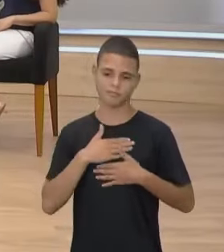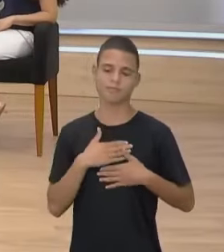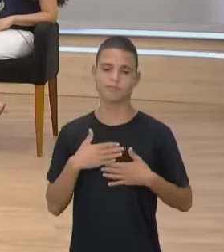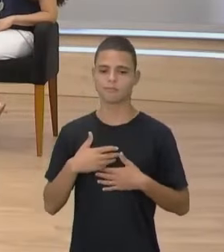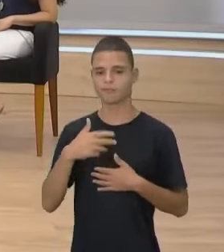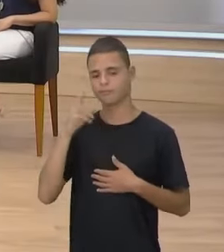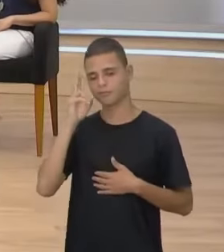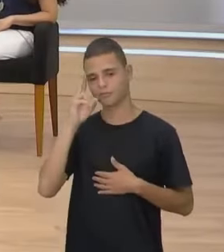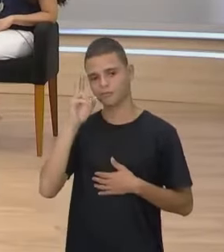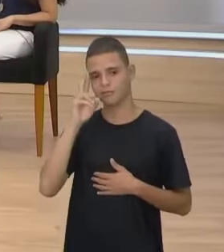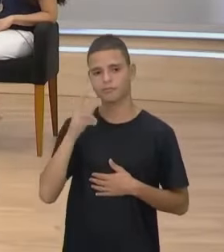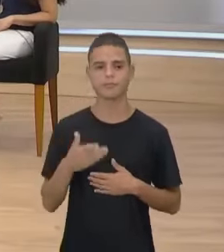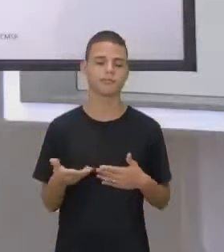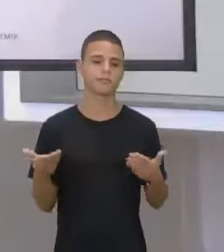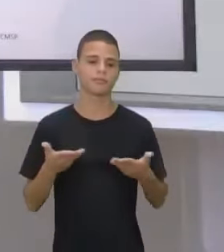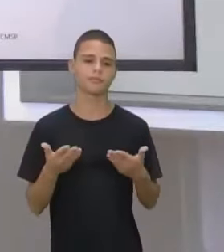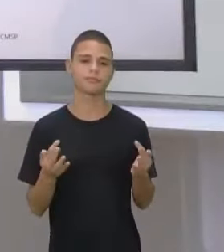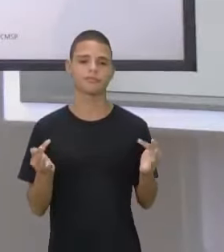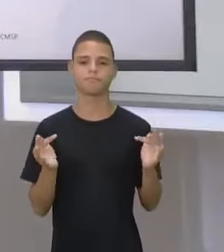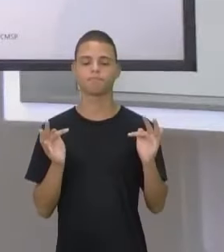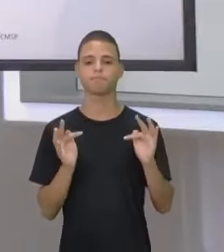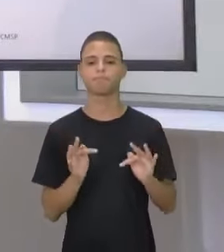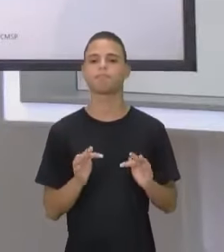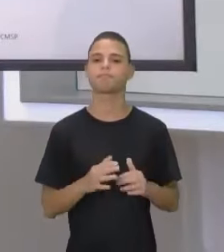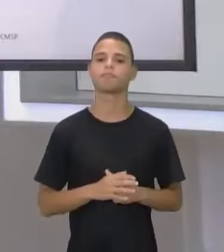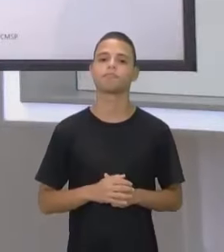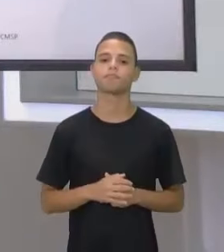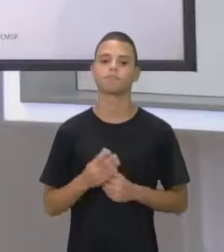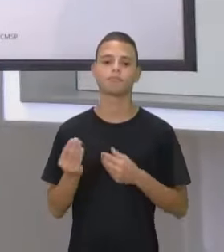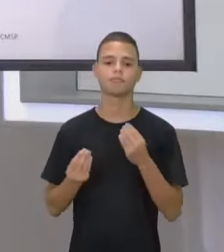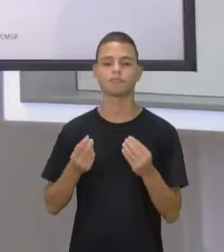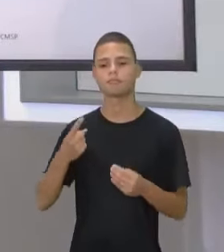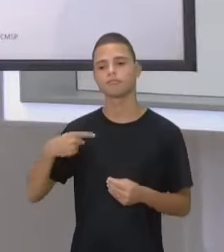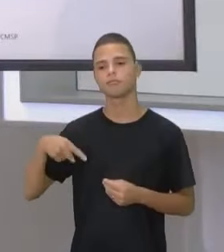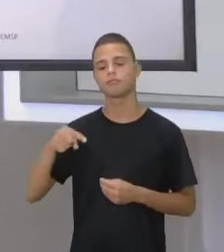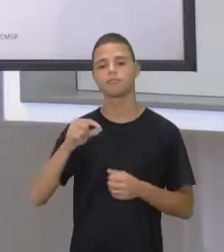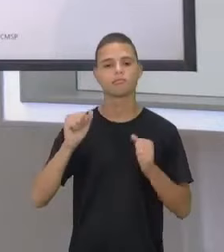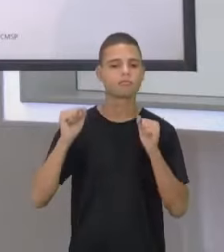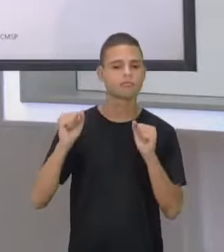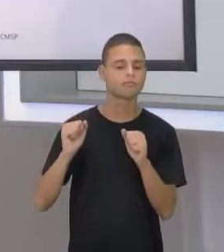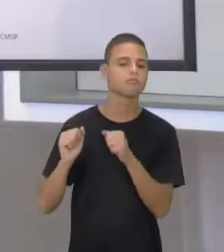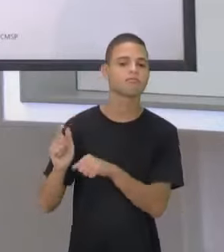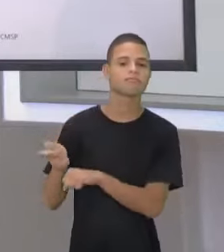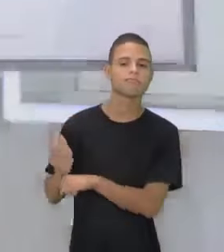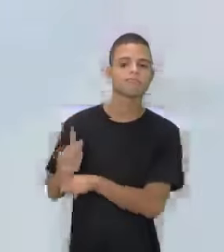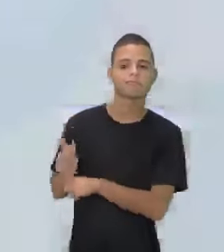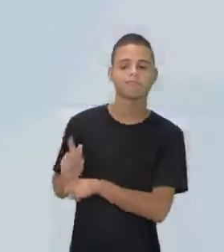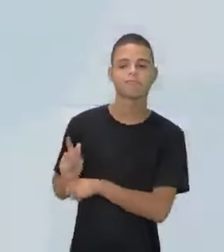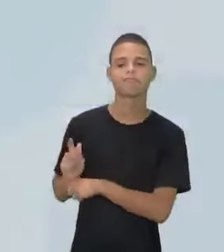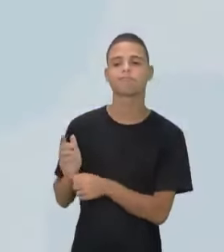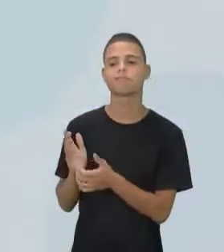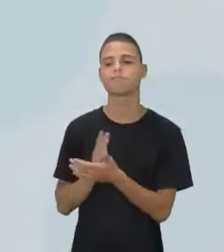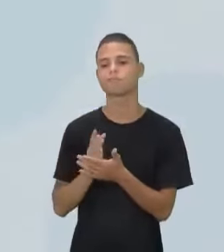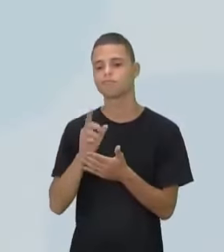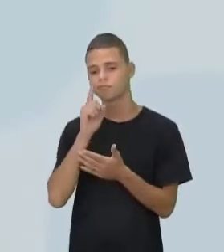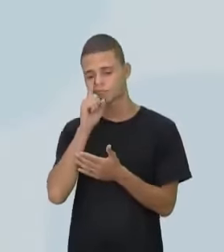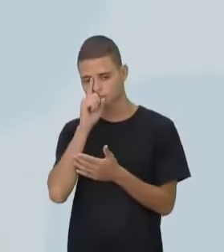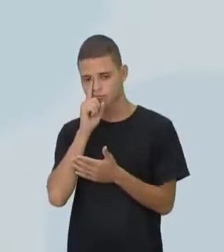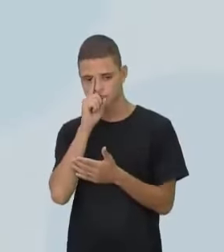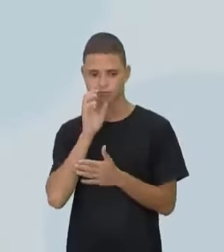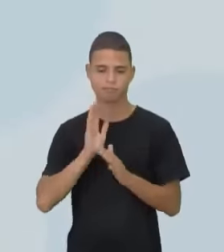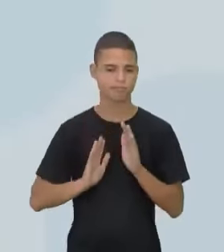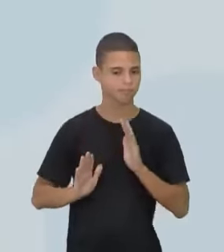Tá? E aí a gente chega na parte final, né? Como nós podemos fazer a gestão dos riscos e dos desastres,